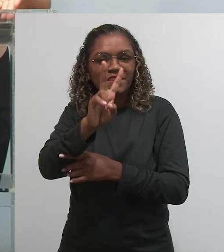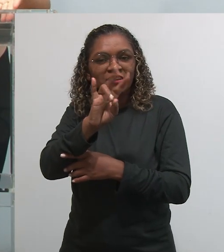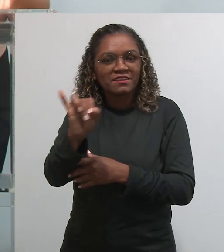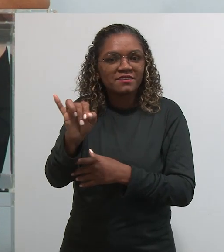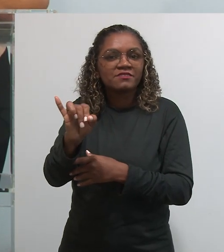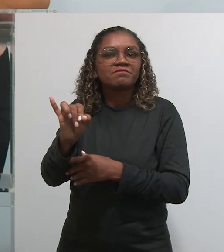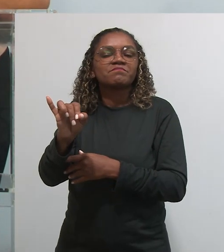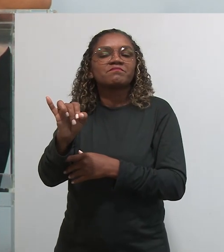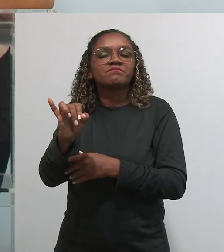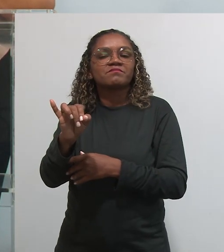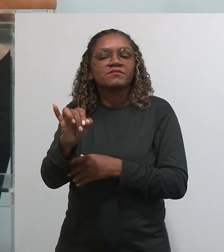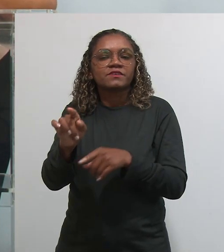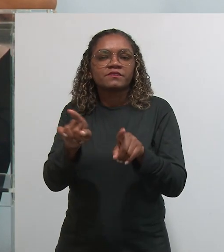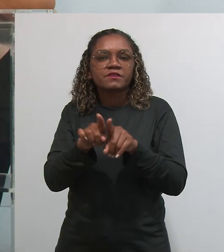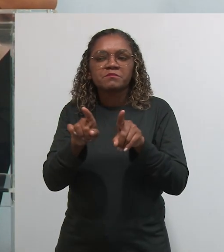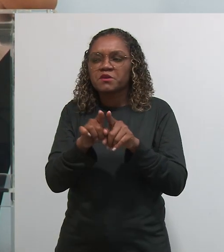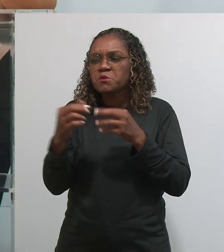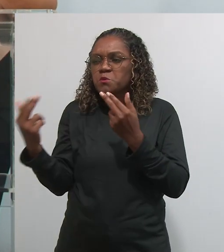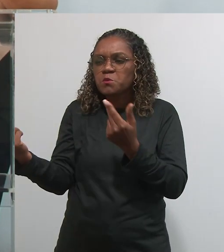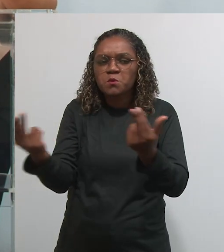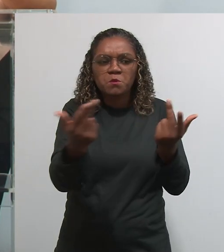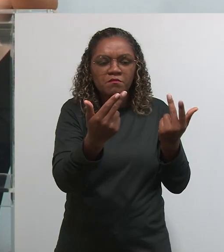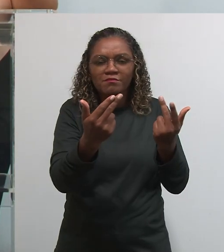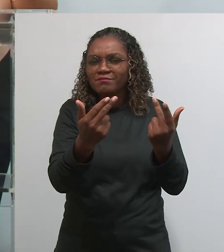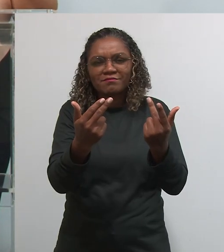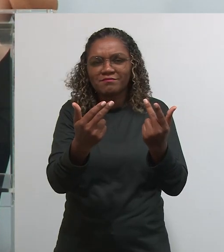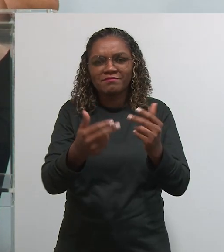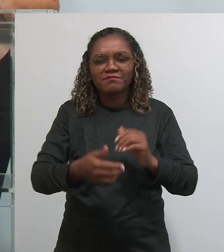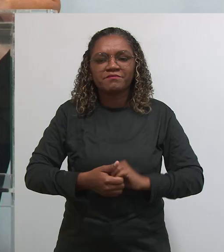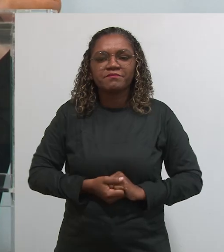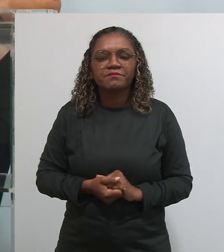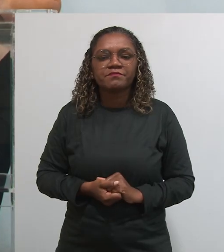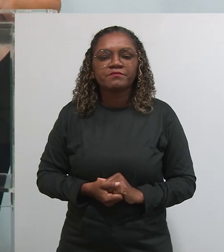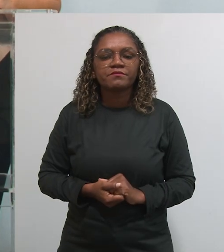mais longe e não seja igual a todo mundo.